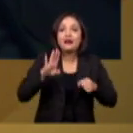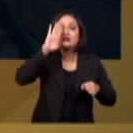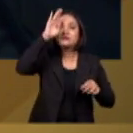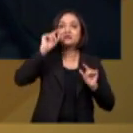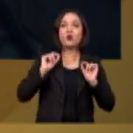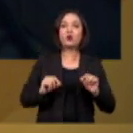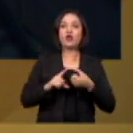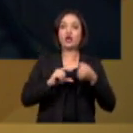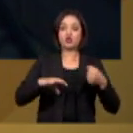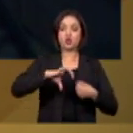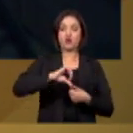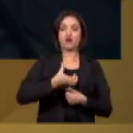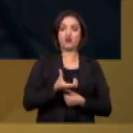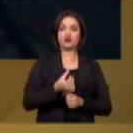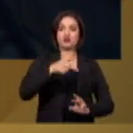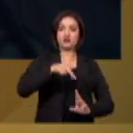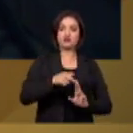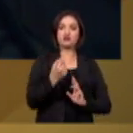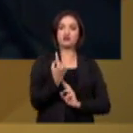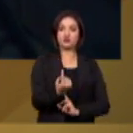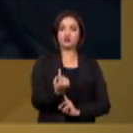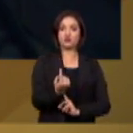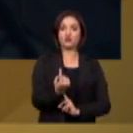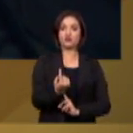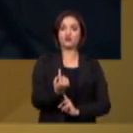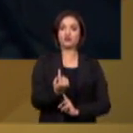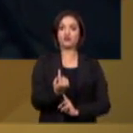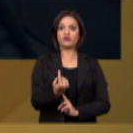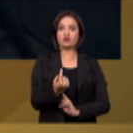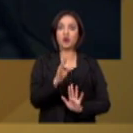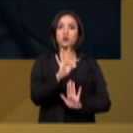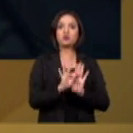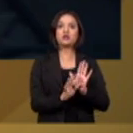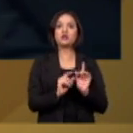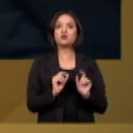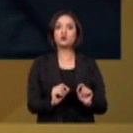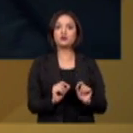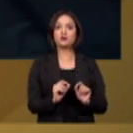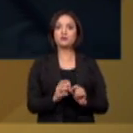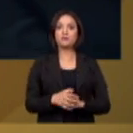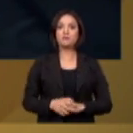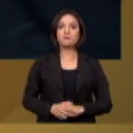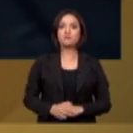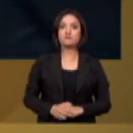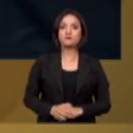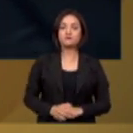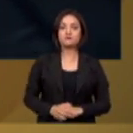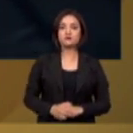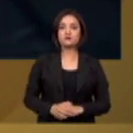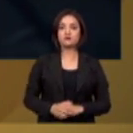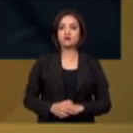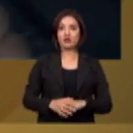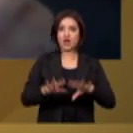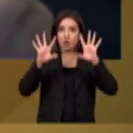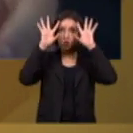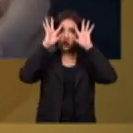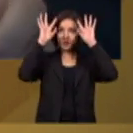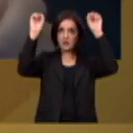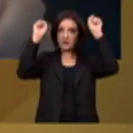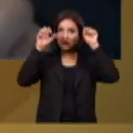96 inciso primeiro e que diz o artigo 96 inciso primeiro aos tribunais